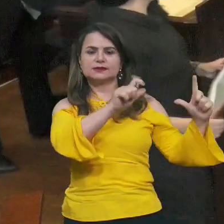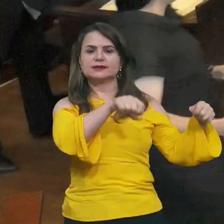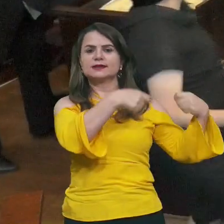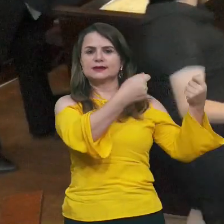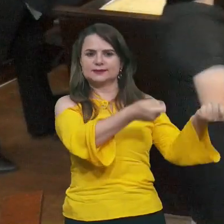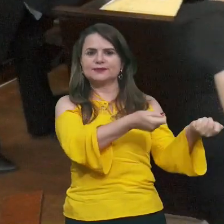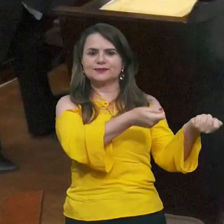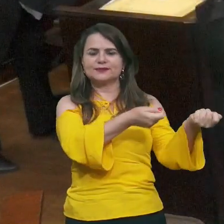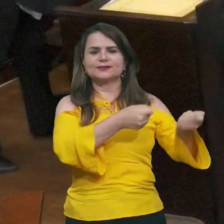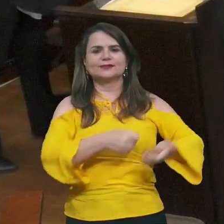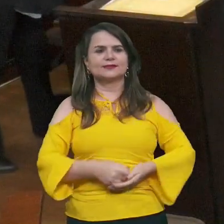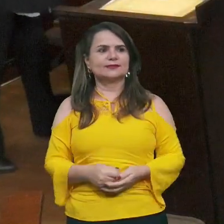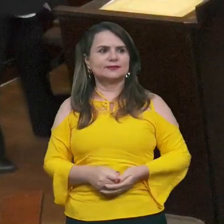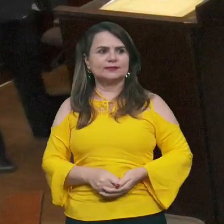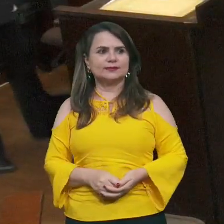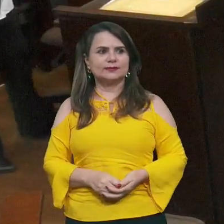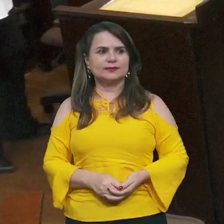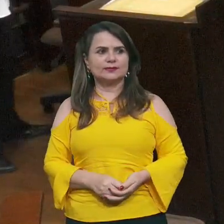Ribeiro.